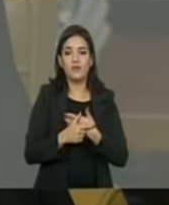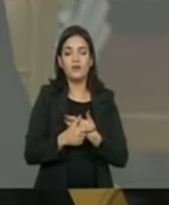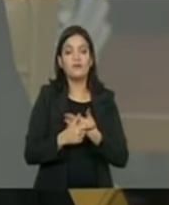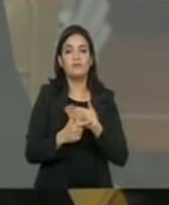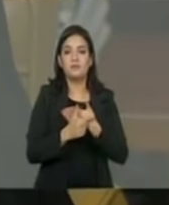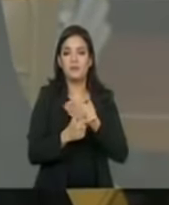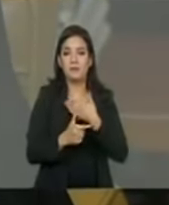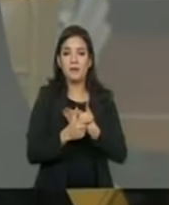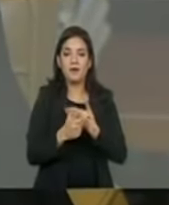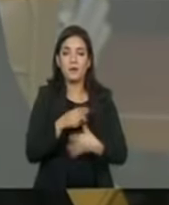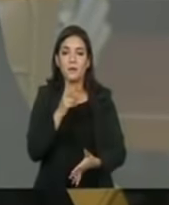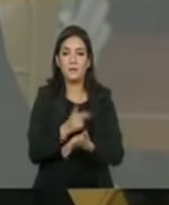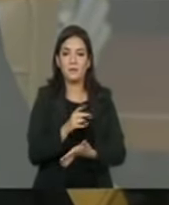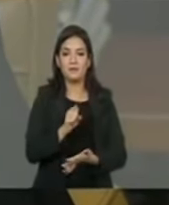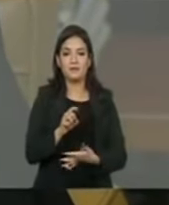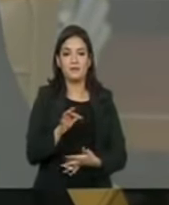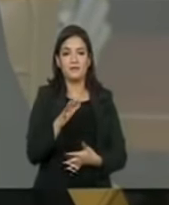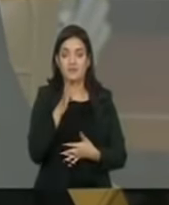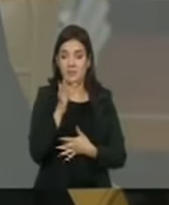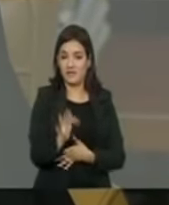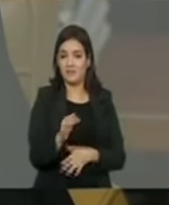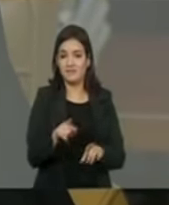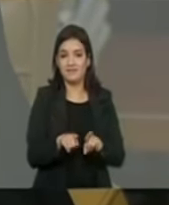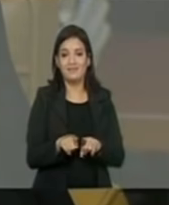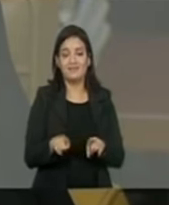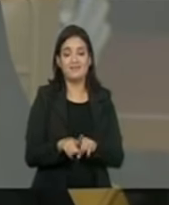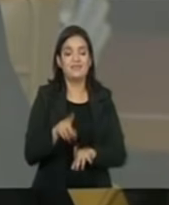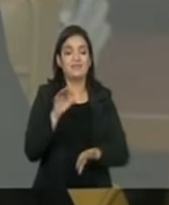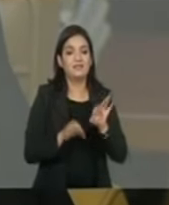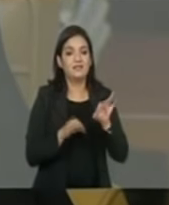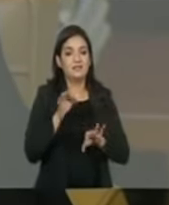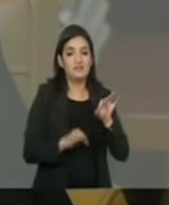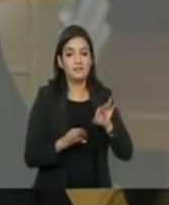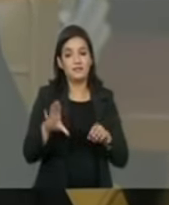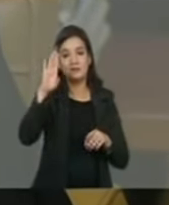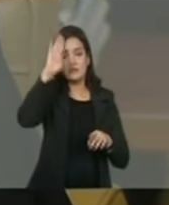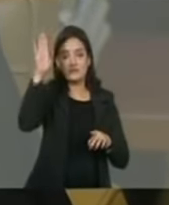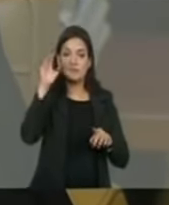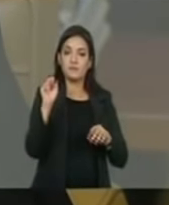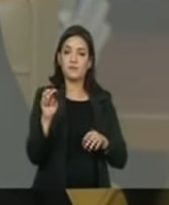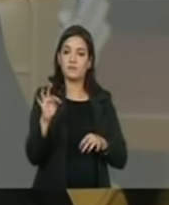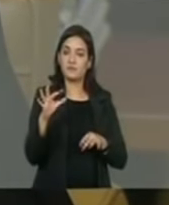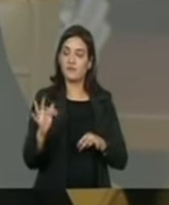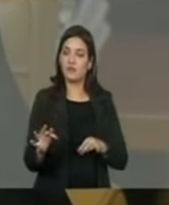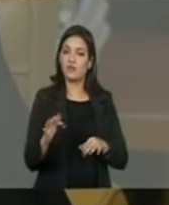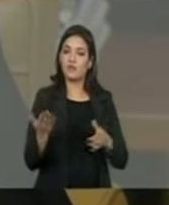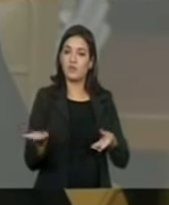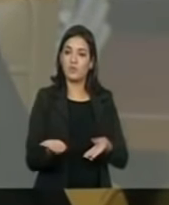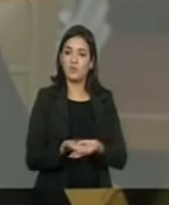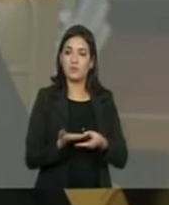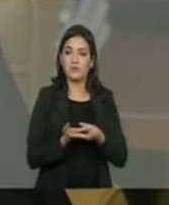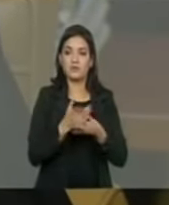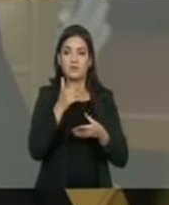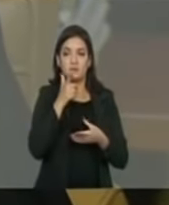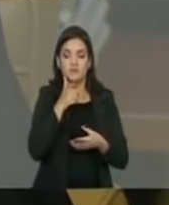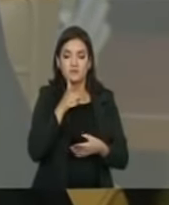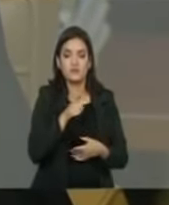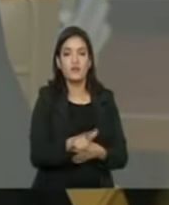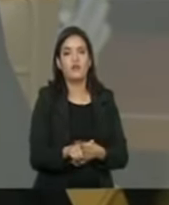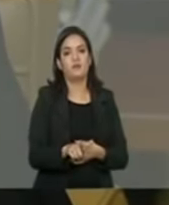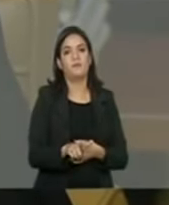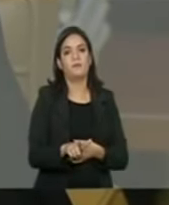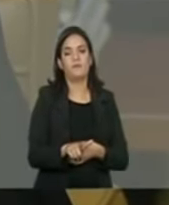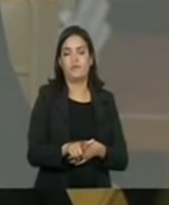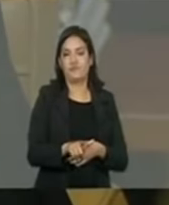responsabilidade política jurídica e social do supremo tribunal federal no processo de consolidação e aperfeiçoamento da